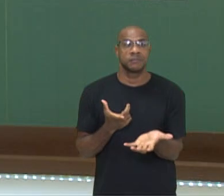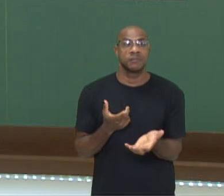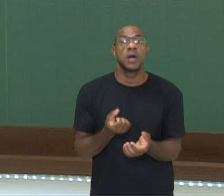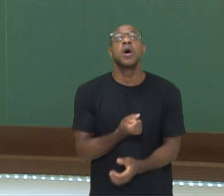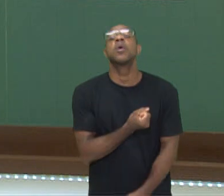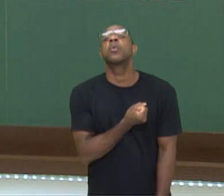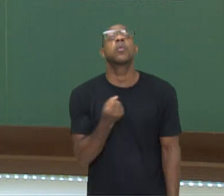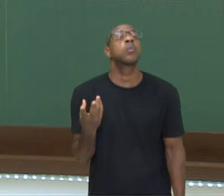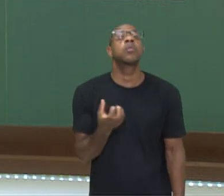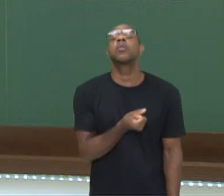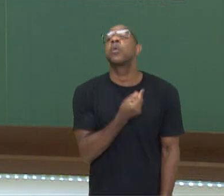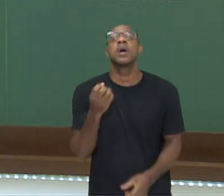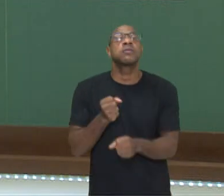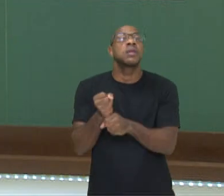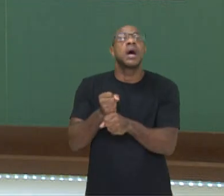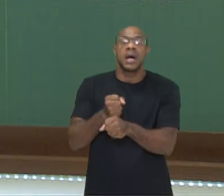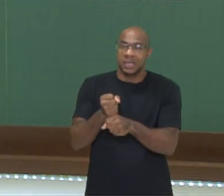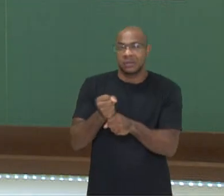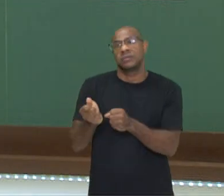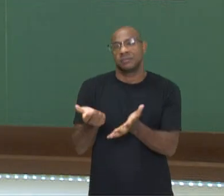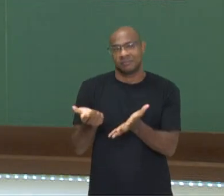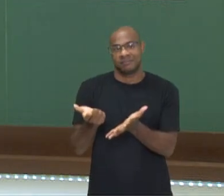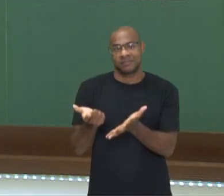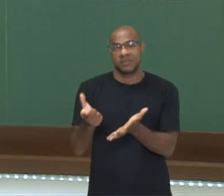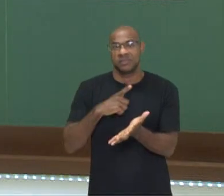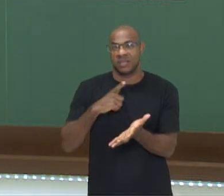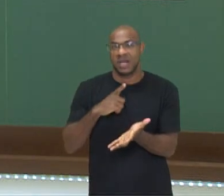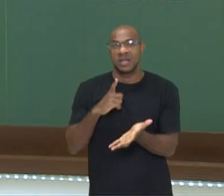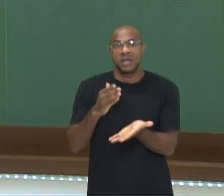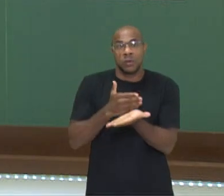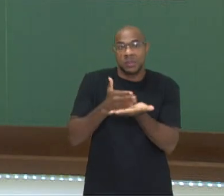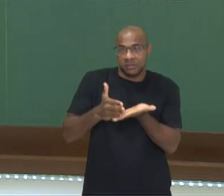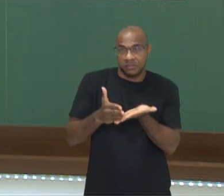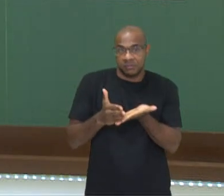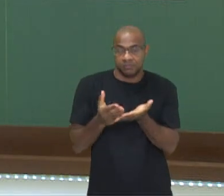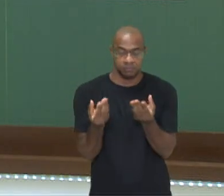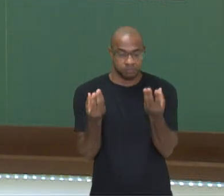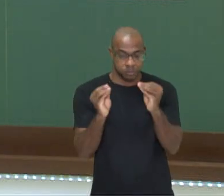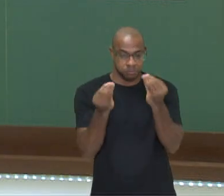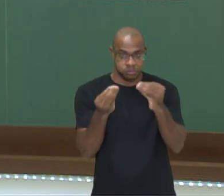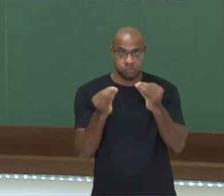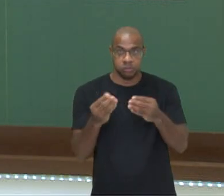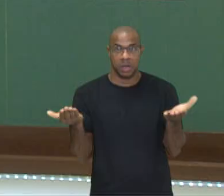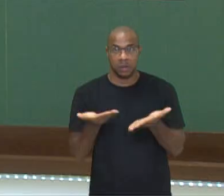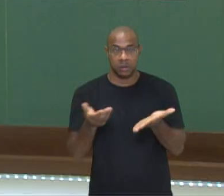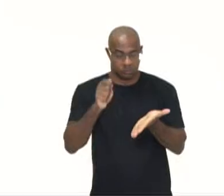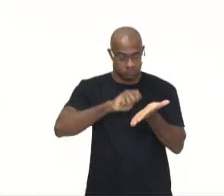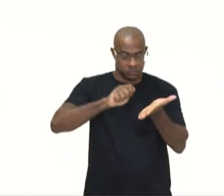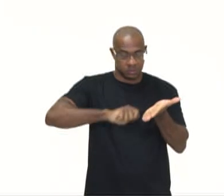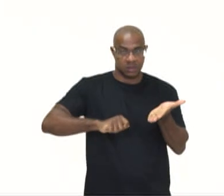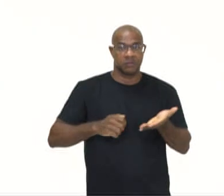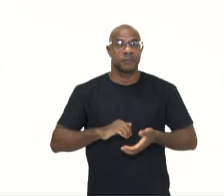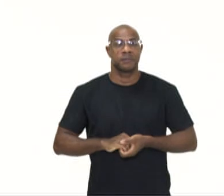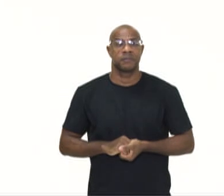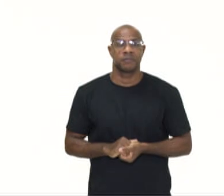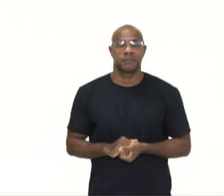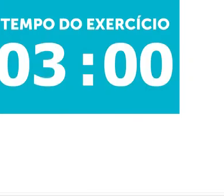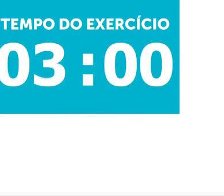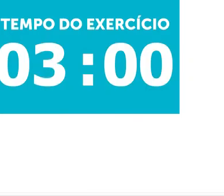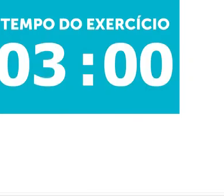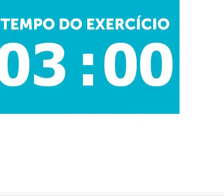por extenso, eu te espero. Então não é só em numeral não, eu quero por extenso, tá bom?